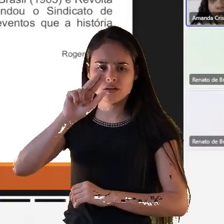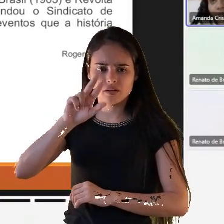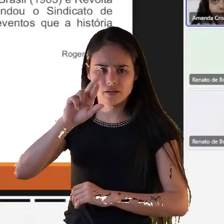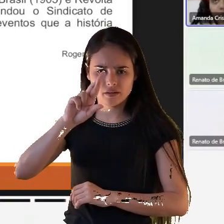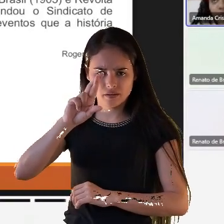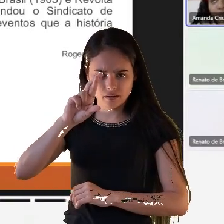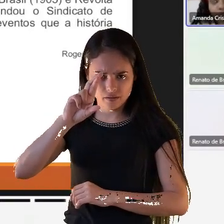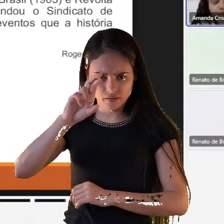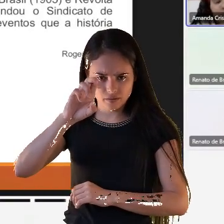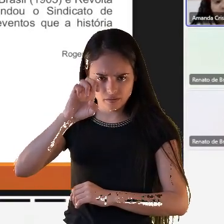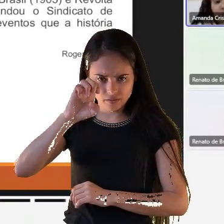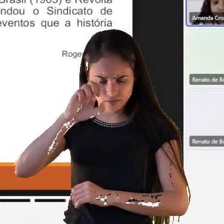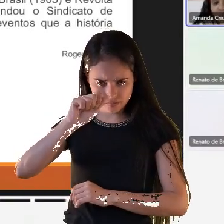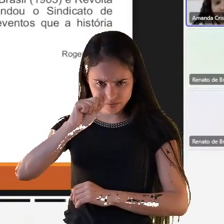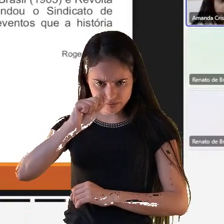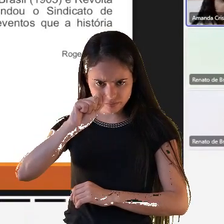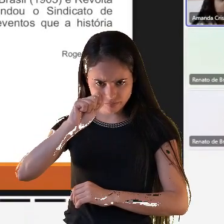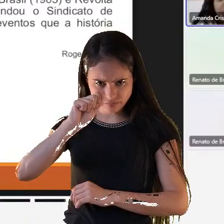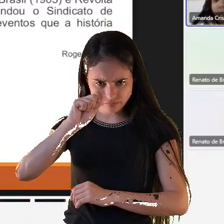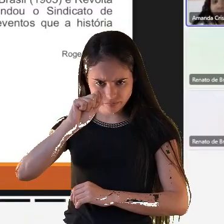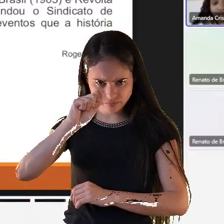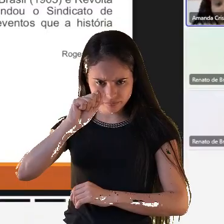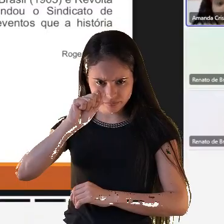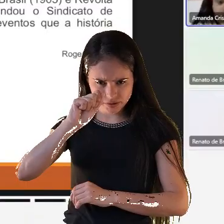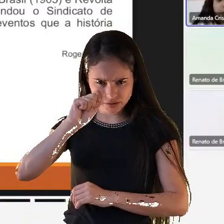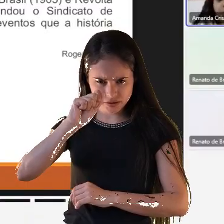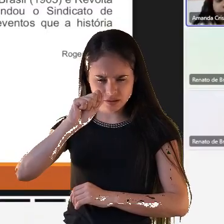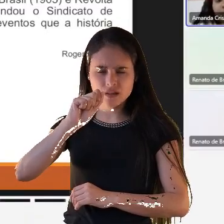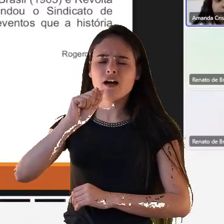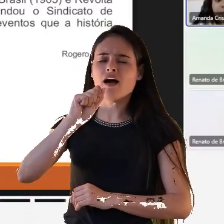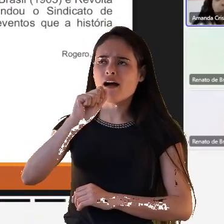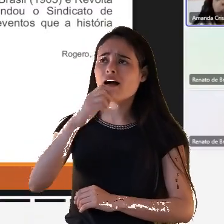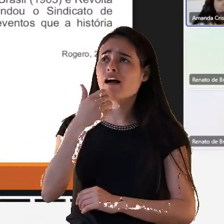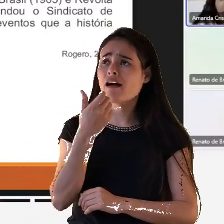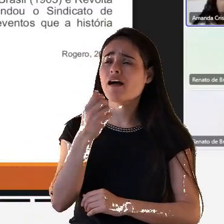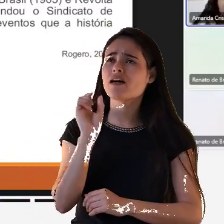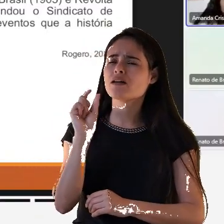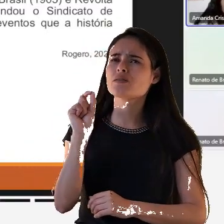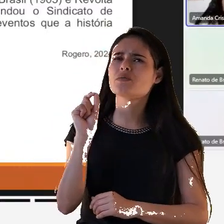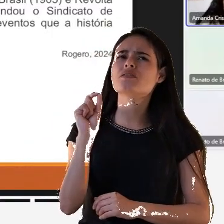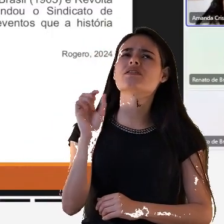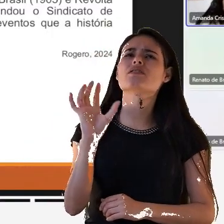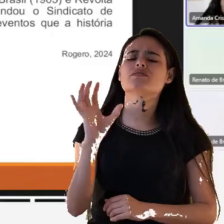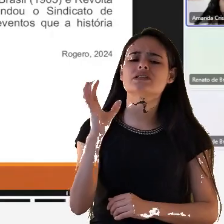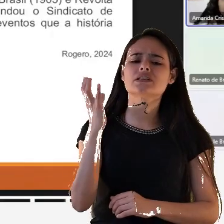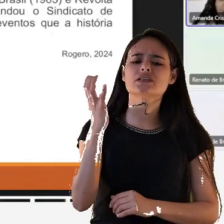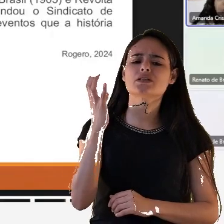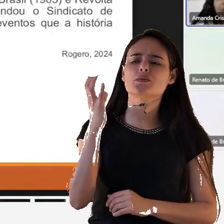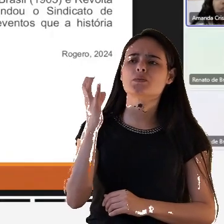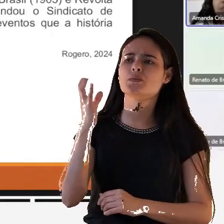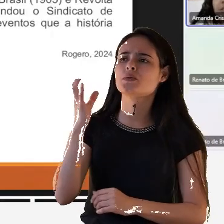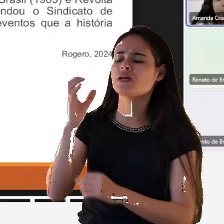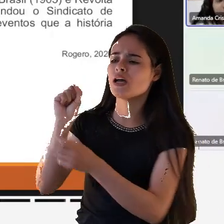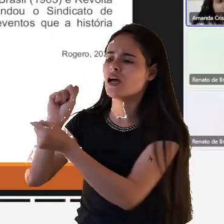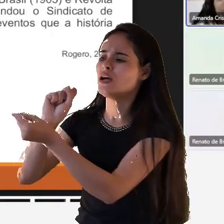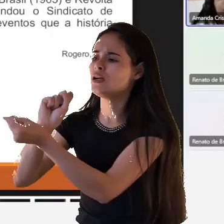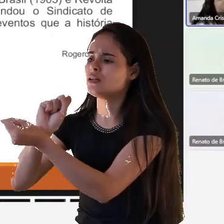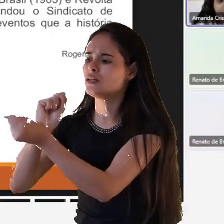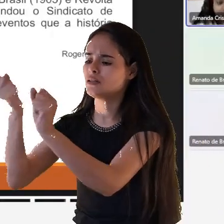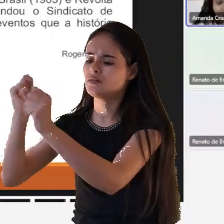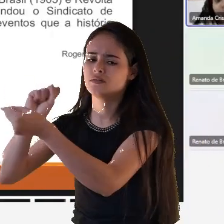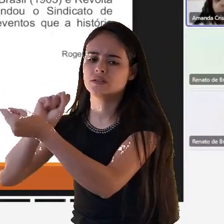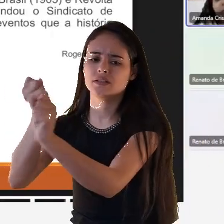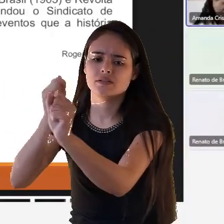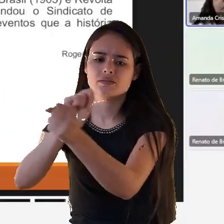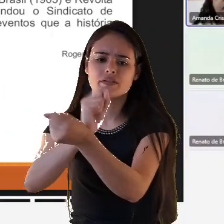de todos os escravizados, todas as pessoas negras que viviam no Brasil. Não, ela libertou muita gente, sim, isso